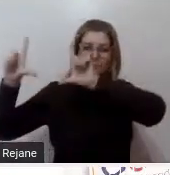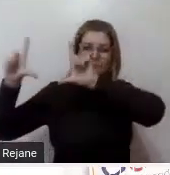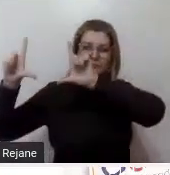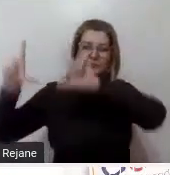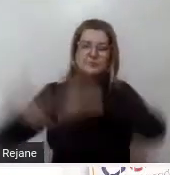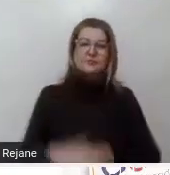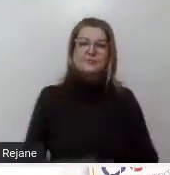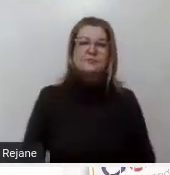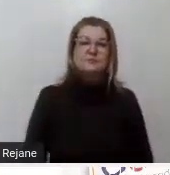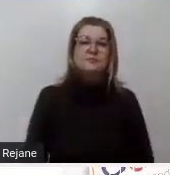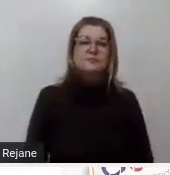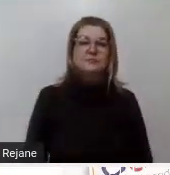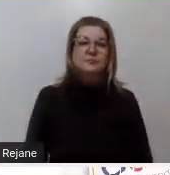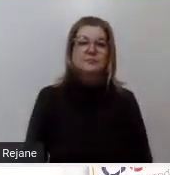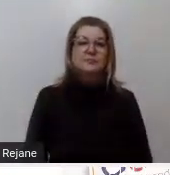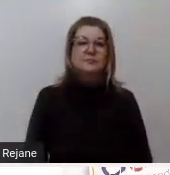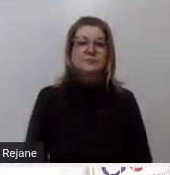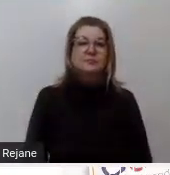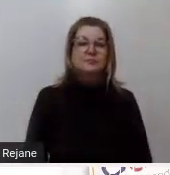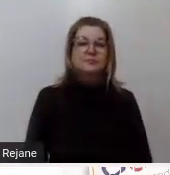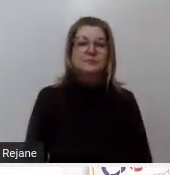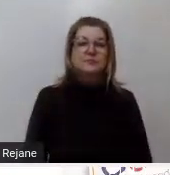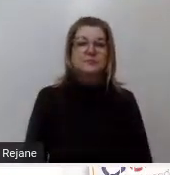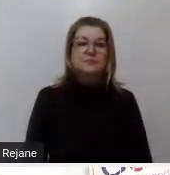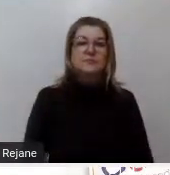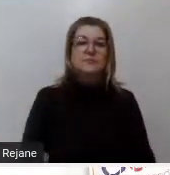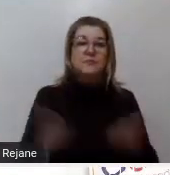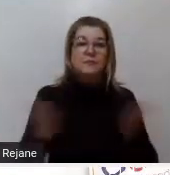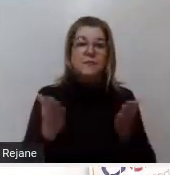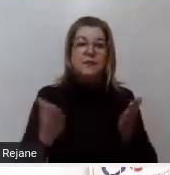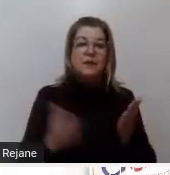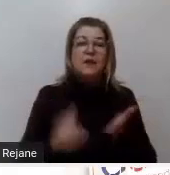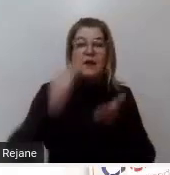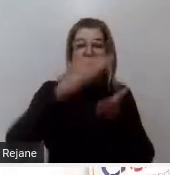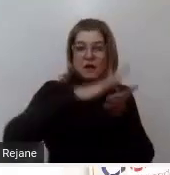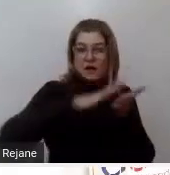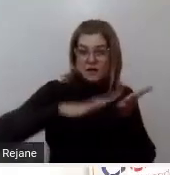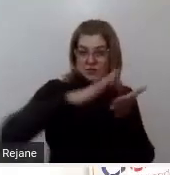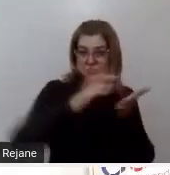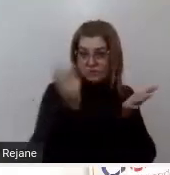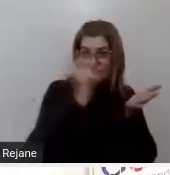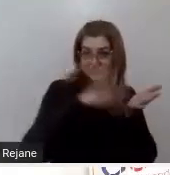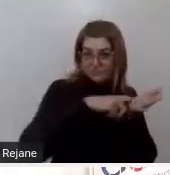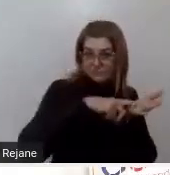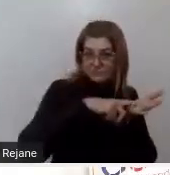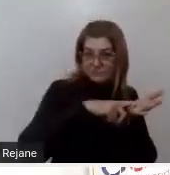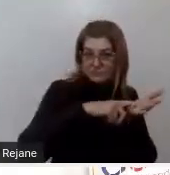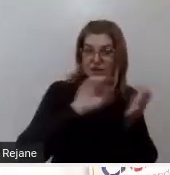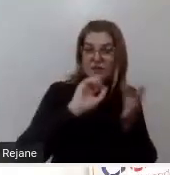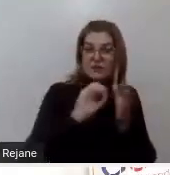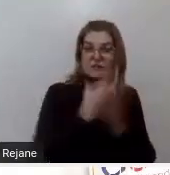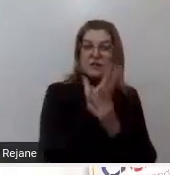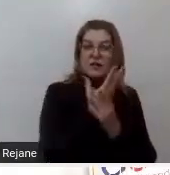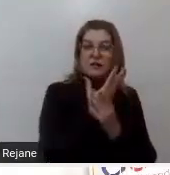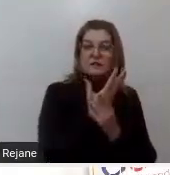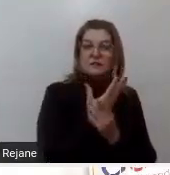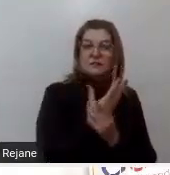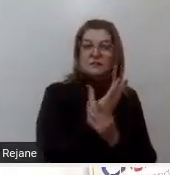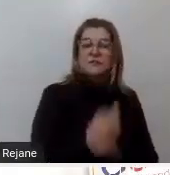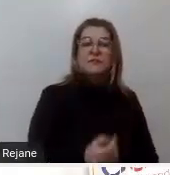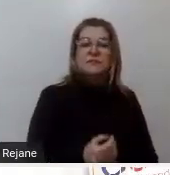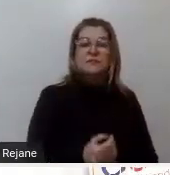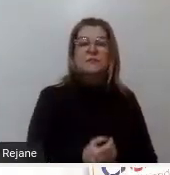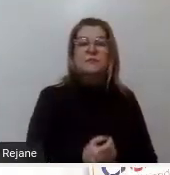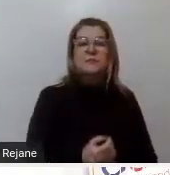falou. Isso. Então, eu venho aqui agora em atividade e eu vou criar uma atividade. Essa atividade que eu